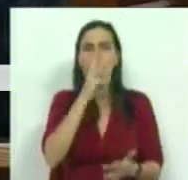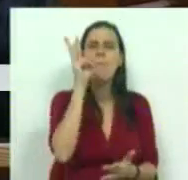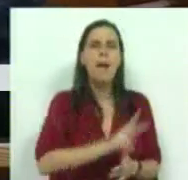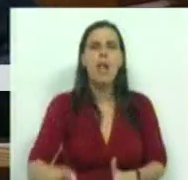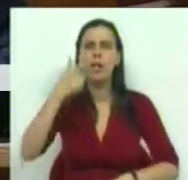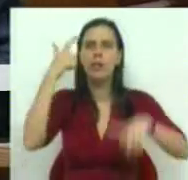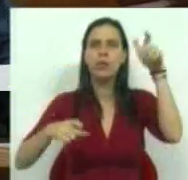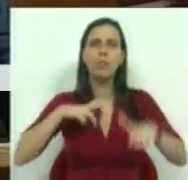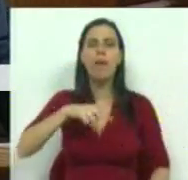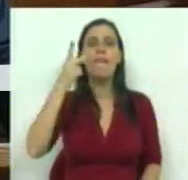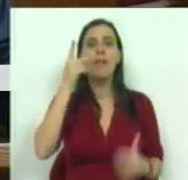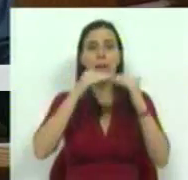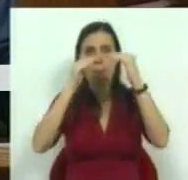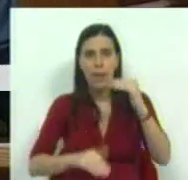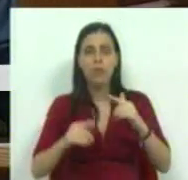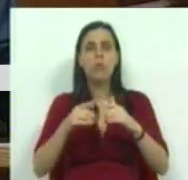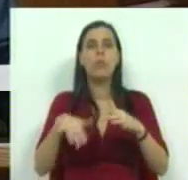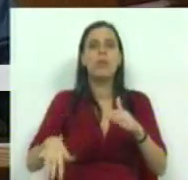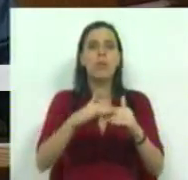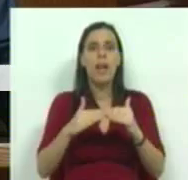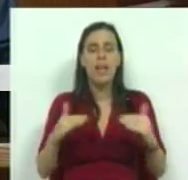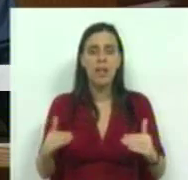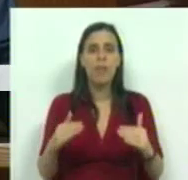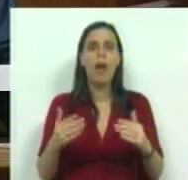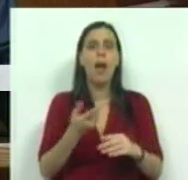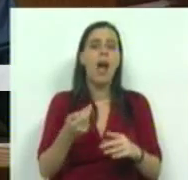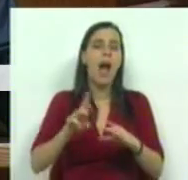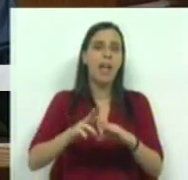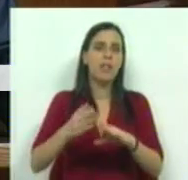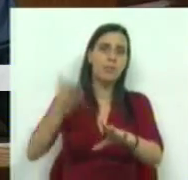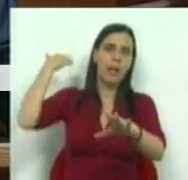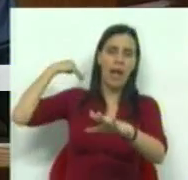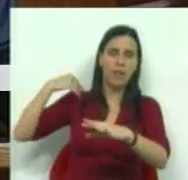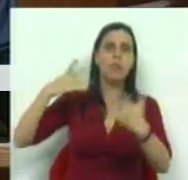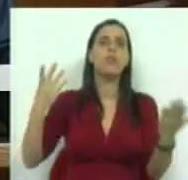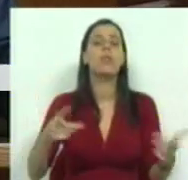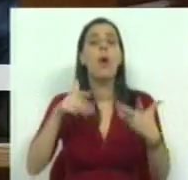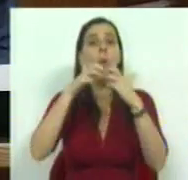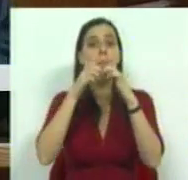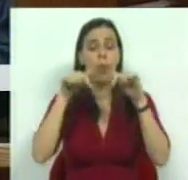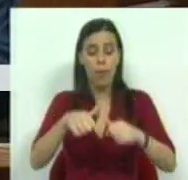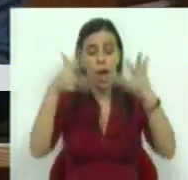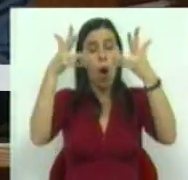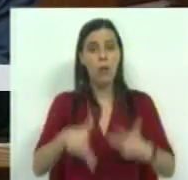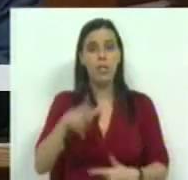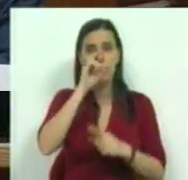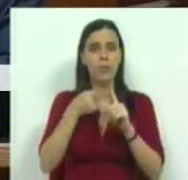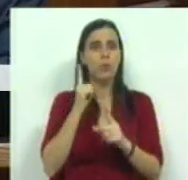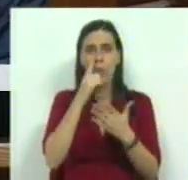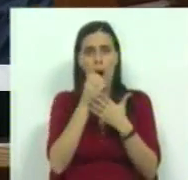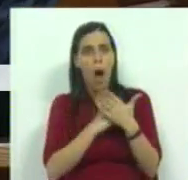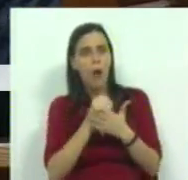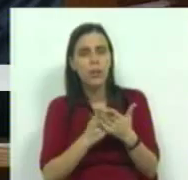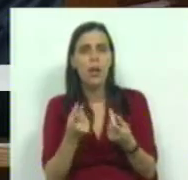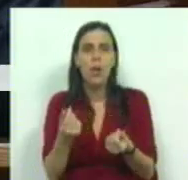de portugueses viver abaixo do limiar da geração anterior. O problema deste Orçamento de Estado não é a ausência